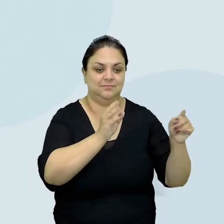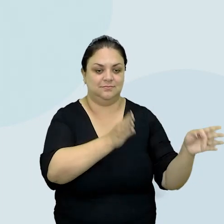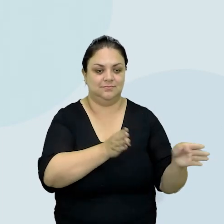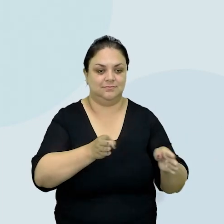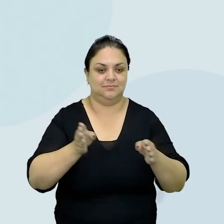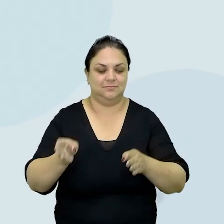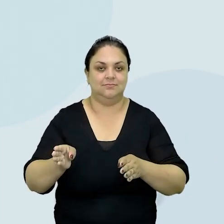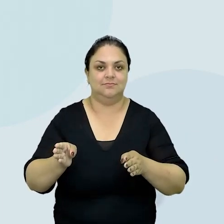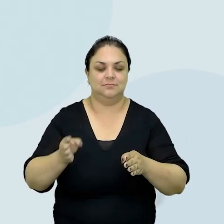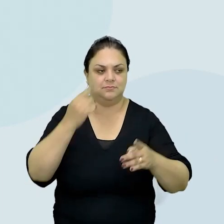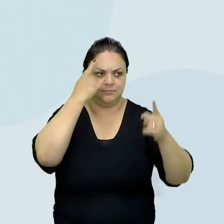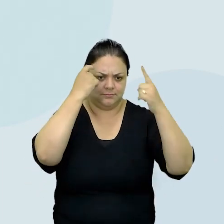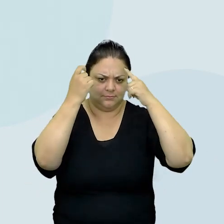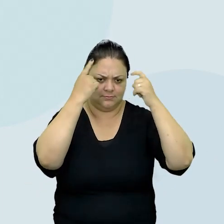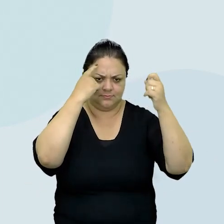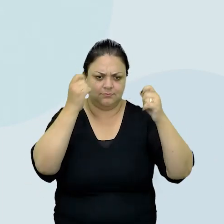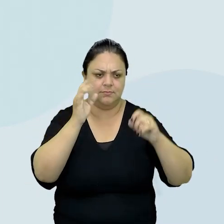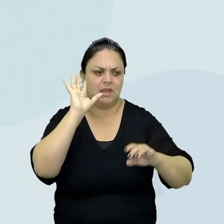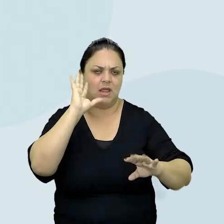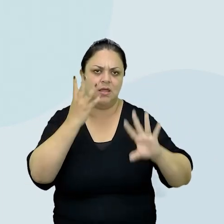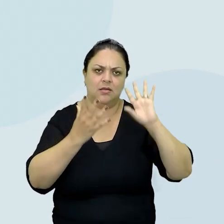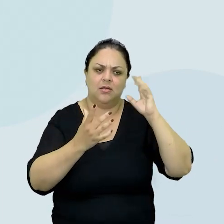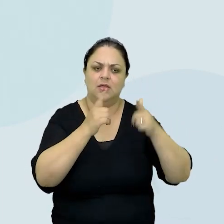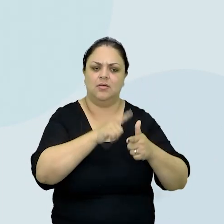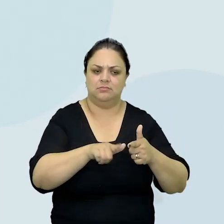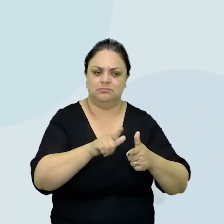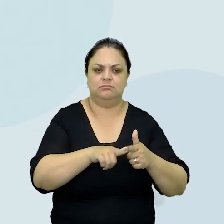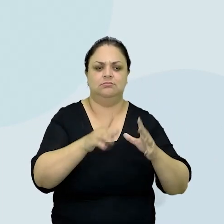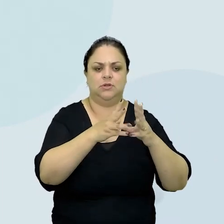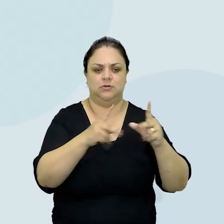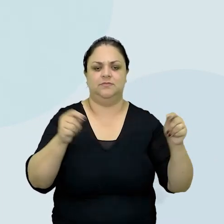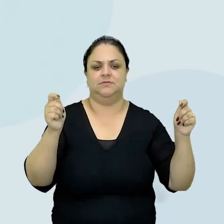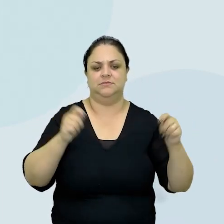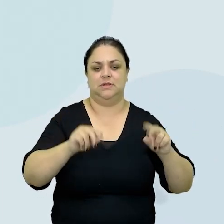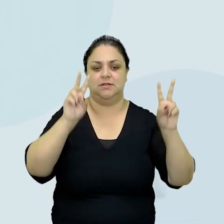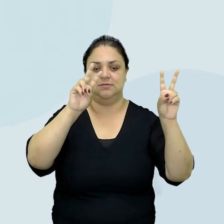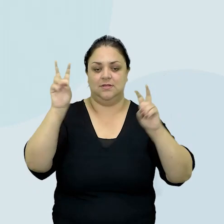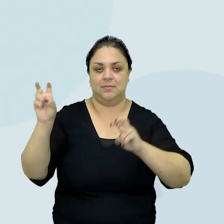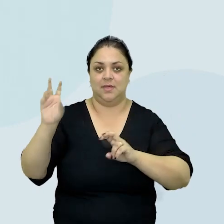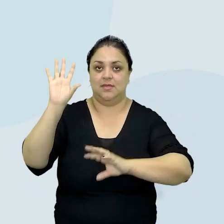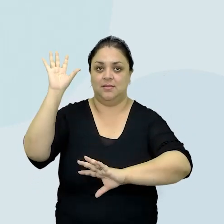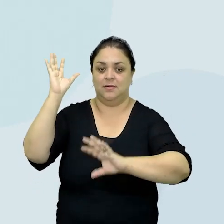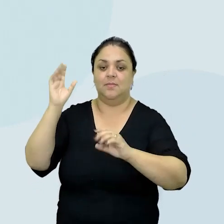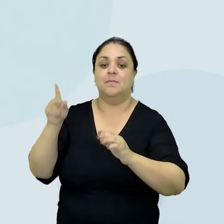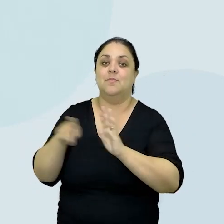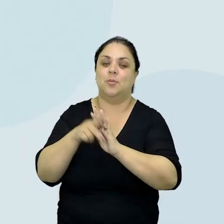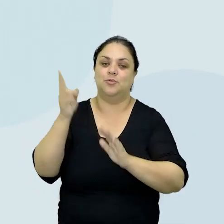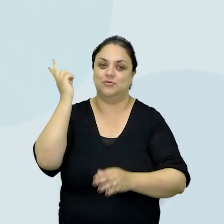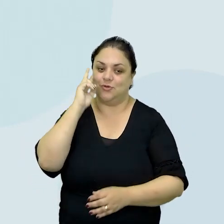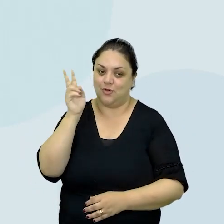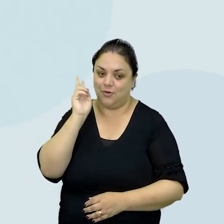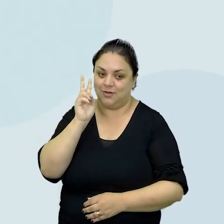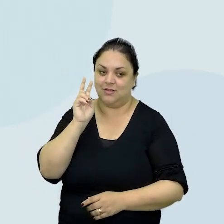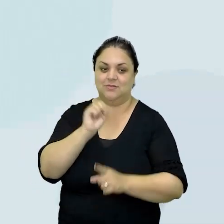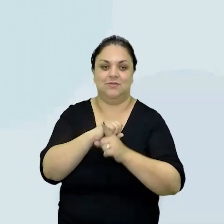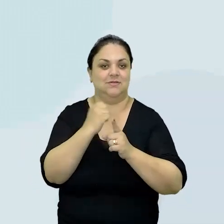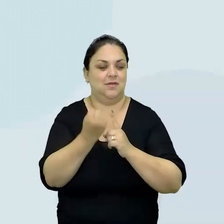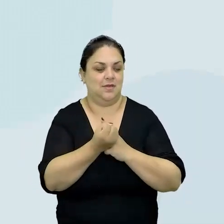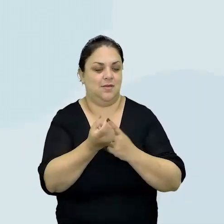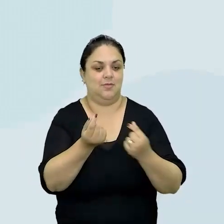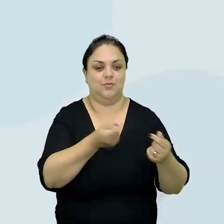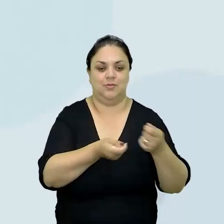intencionalmente recursos criativos para resolver problemas reais relacionados a temas e processos de natureza histórica,